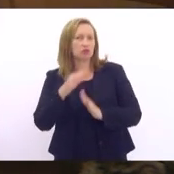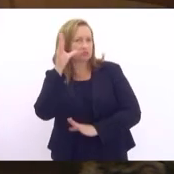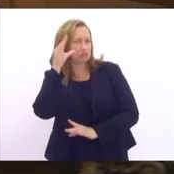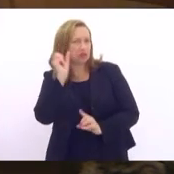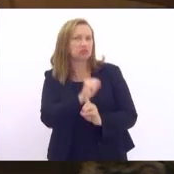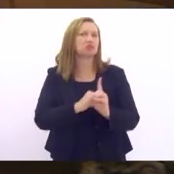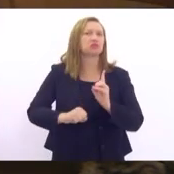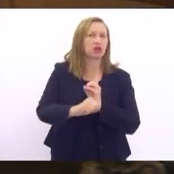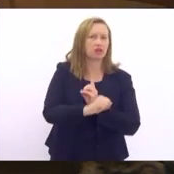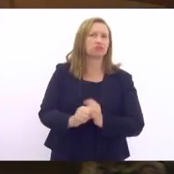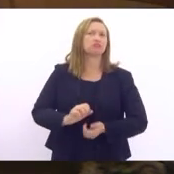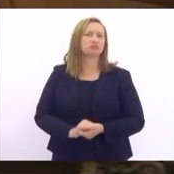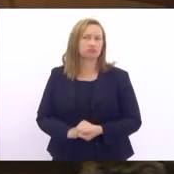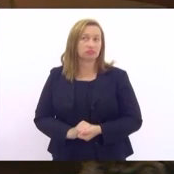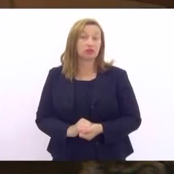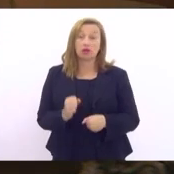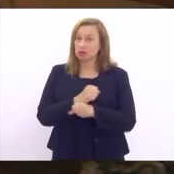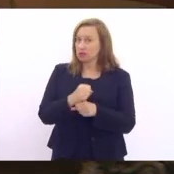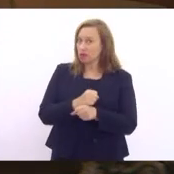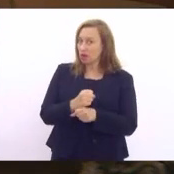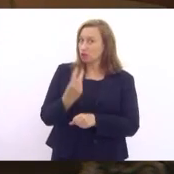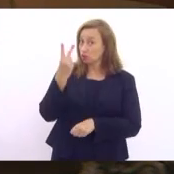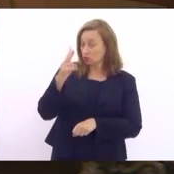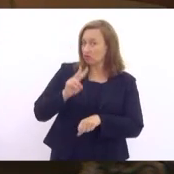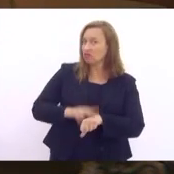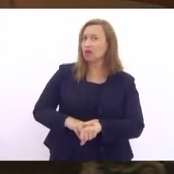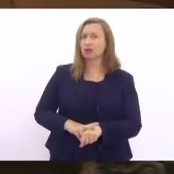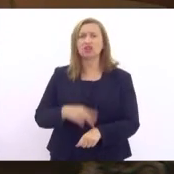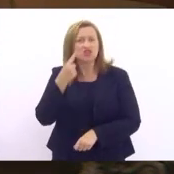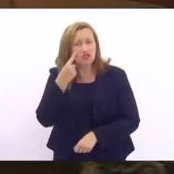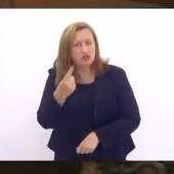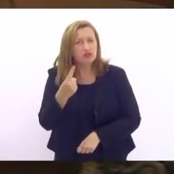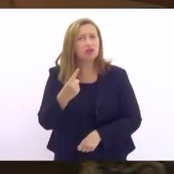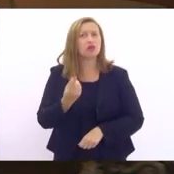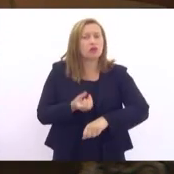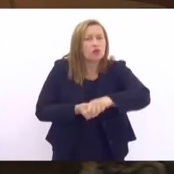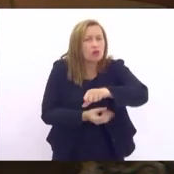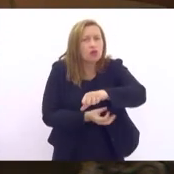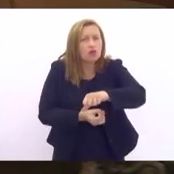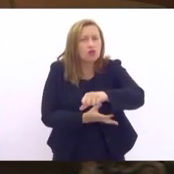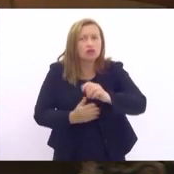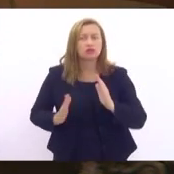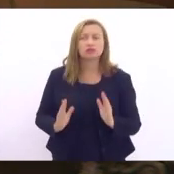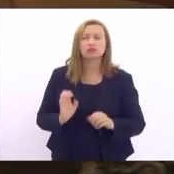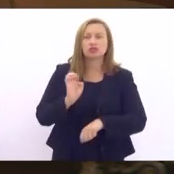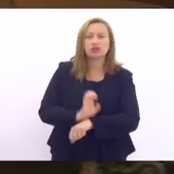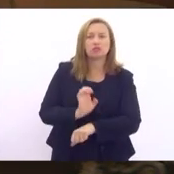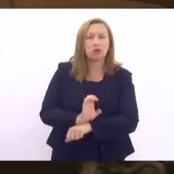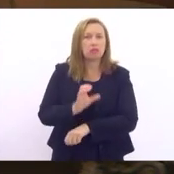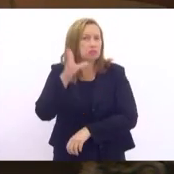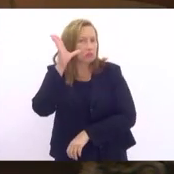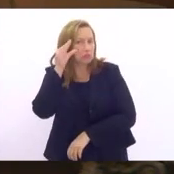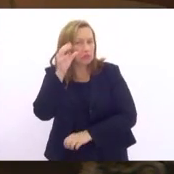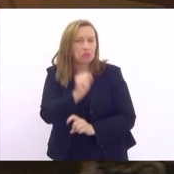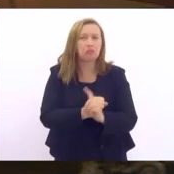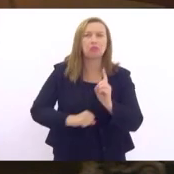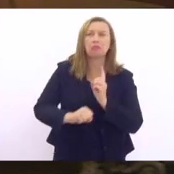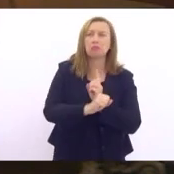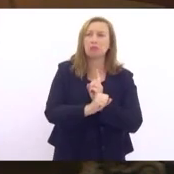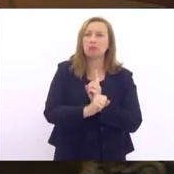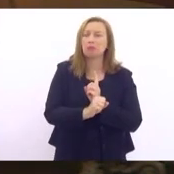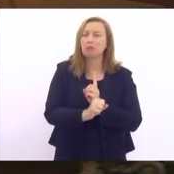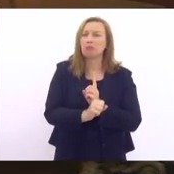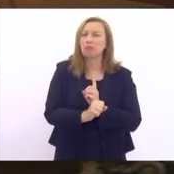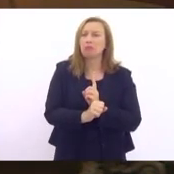duas vezes, a gente viu o Fundo Estadual de Habitação de Interesse Social ameaçado de ser depenado. E